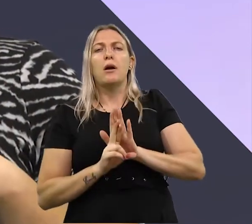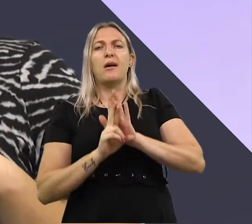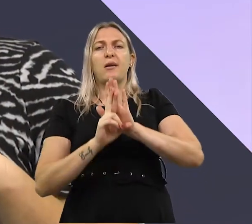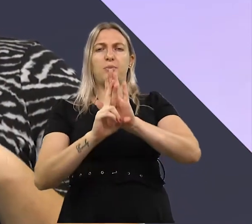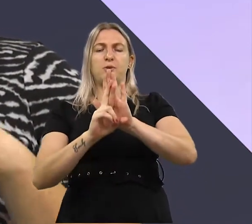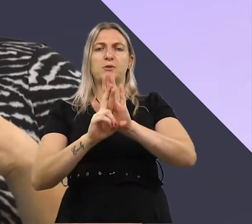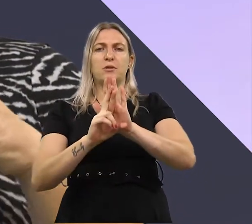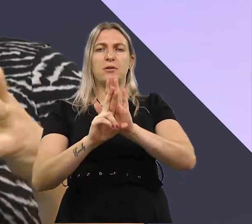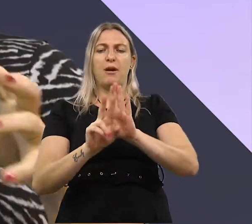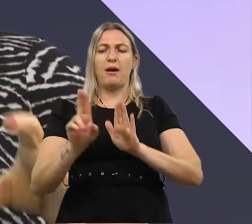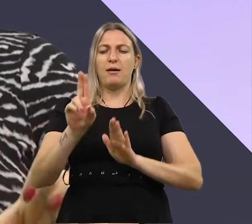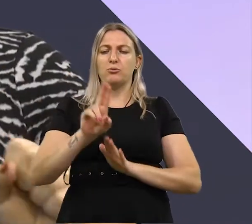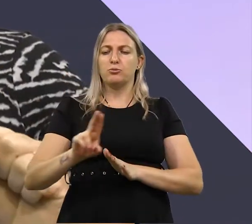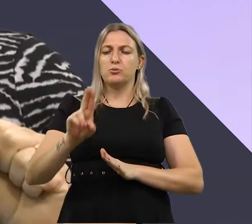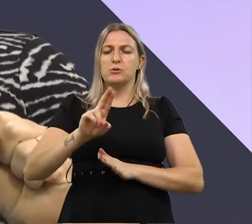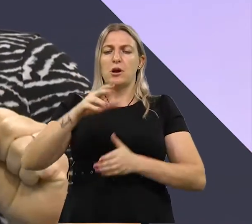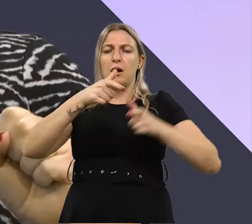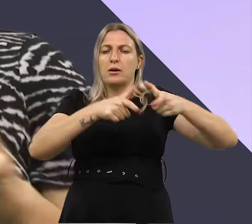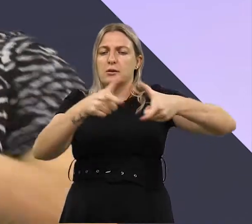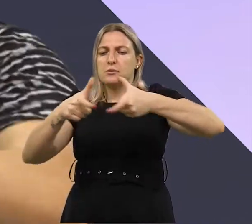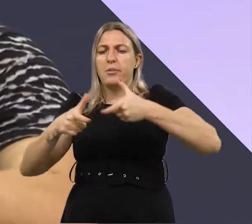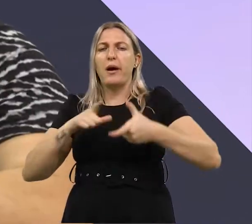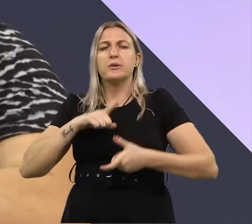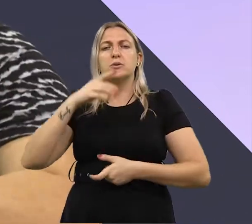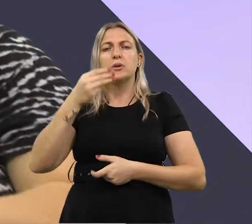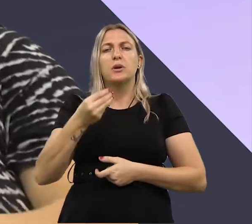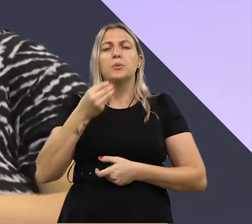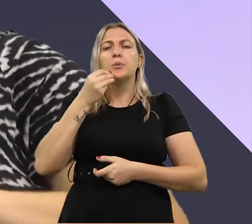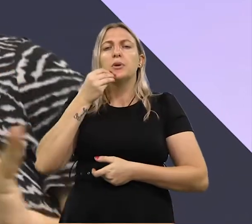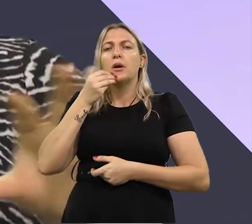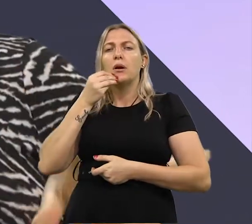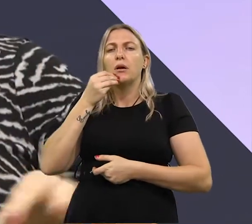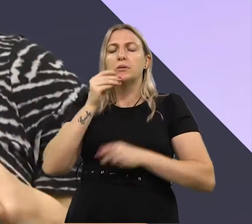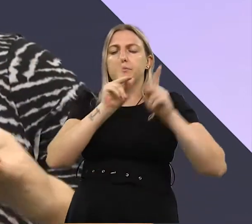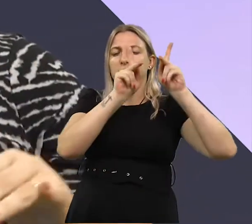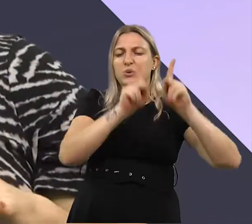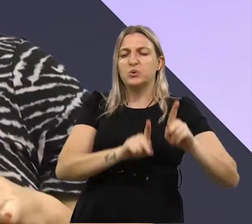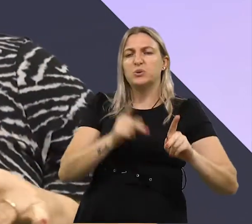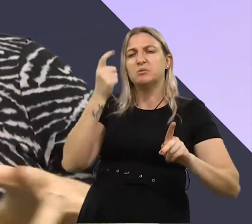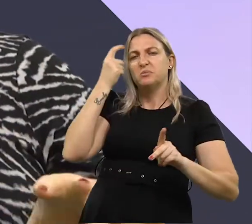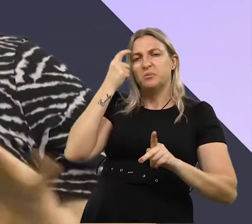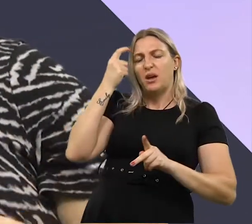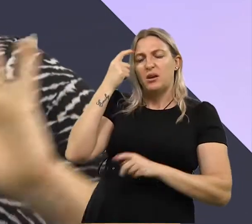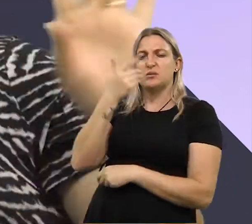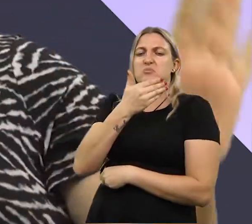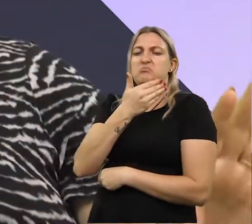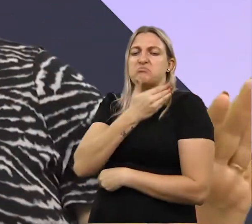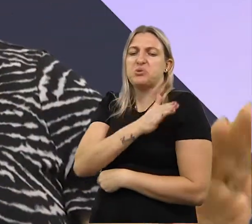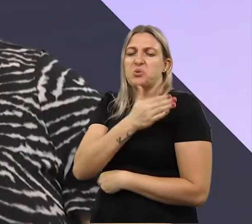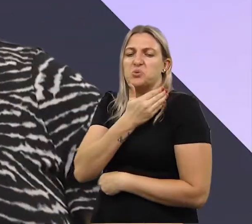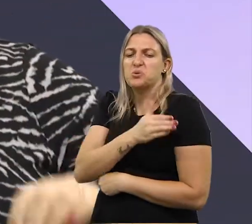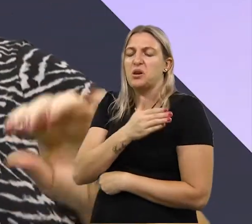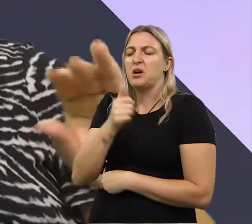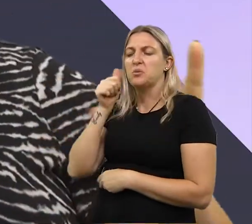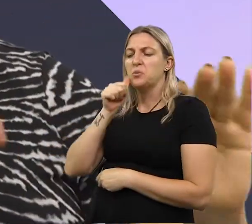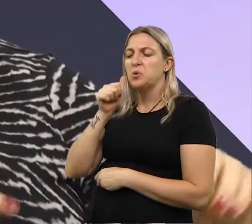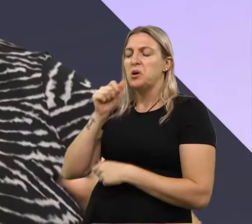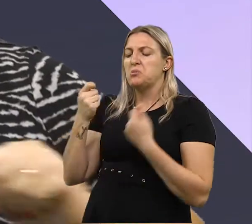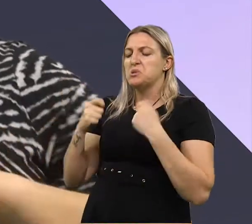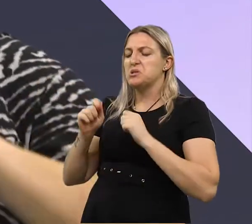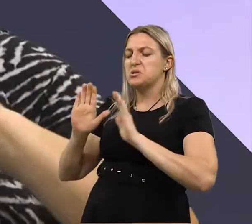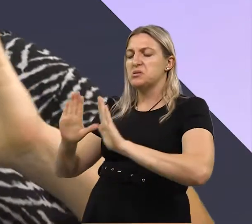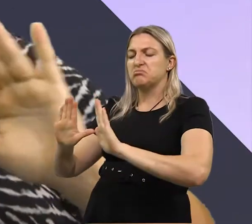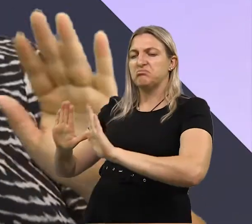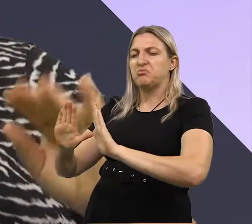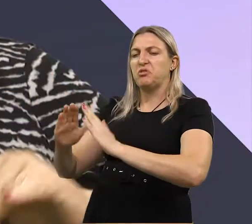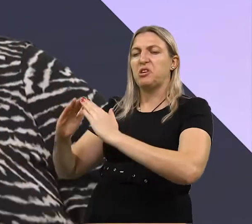começam a assumir os espaços, esse tipo de pessoas, as pessoas que pensam dessa forma, que a mulher tem que ficar lá no canto